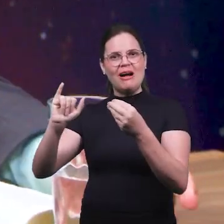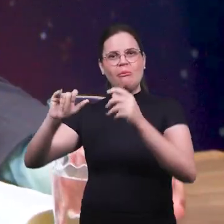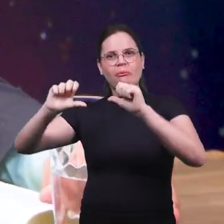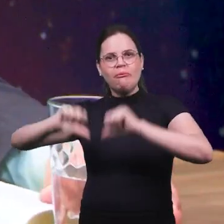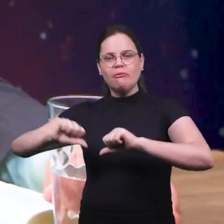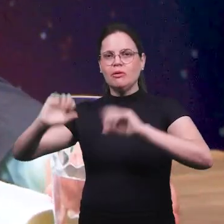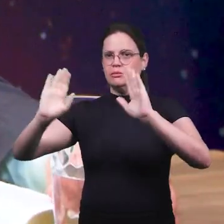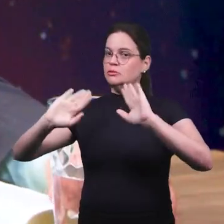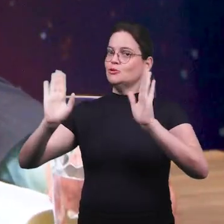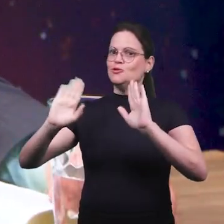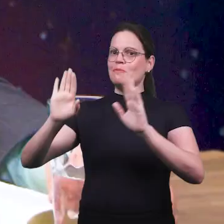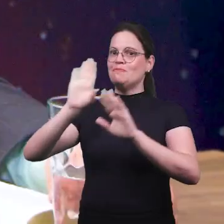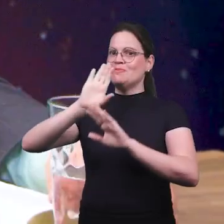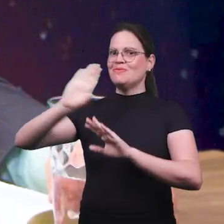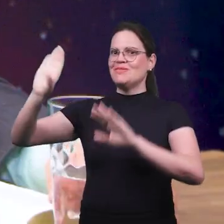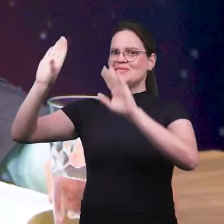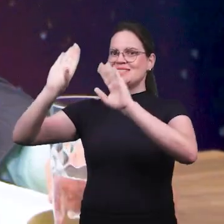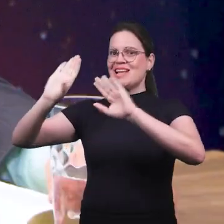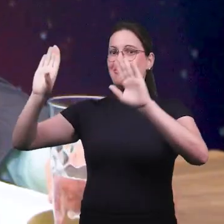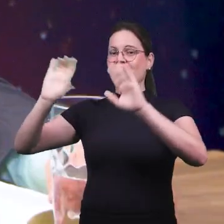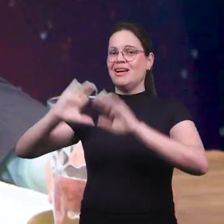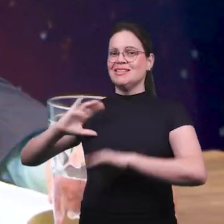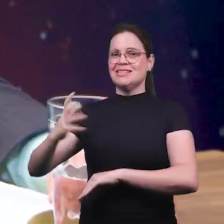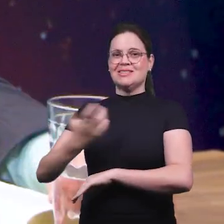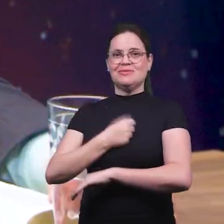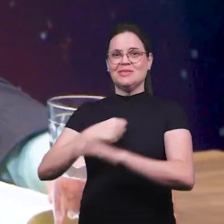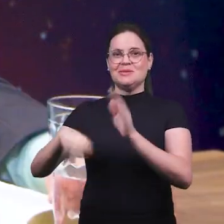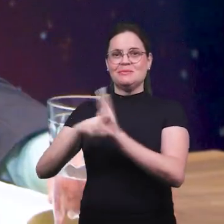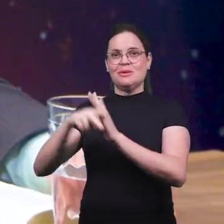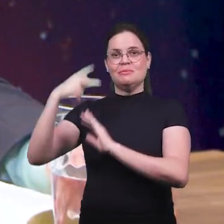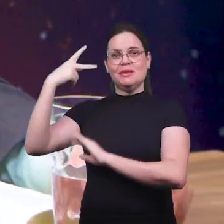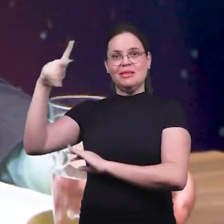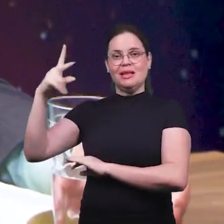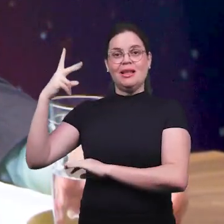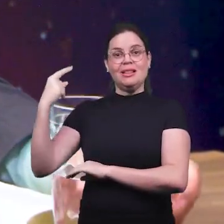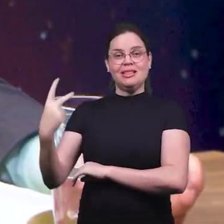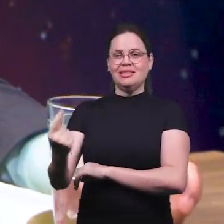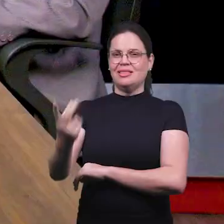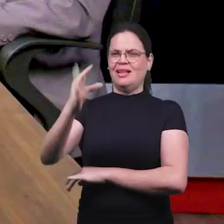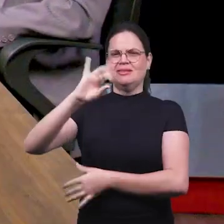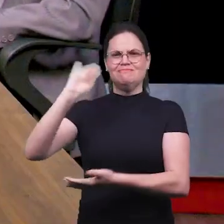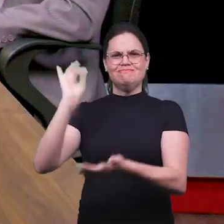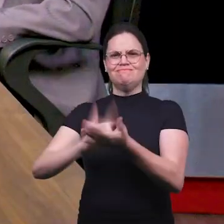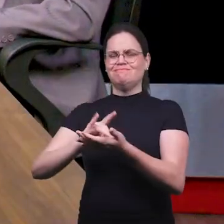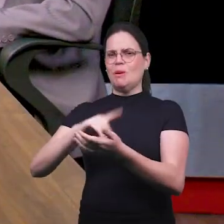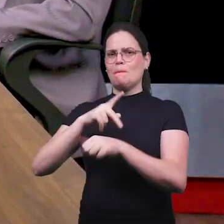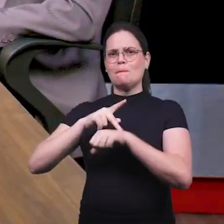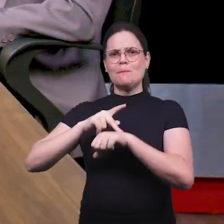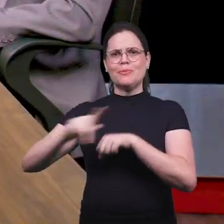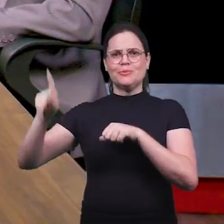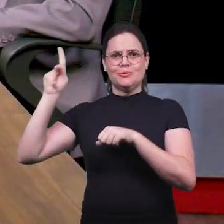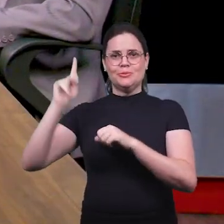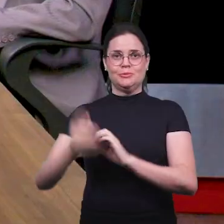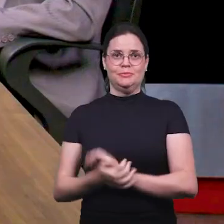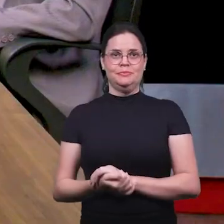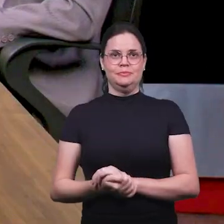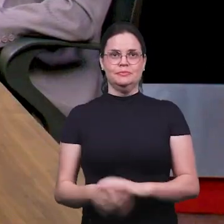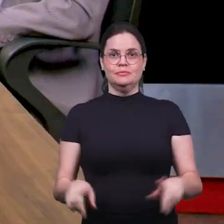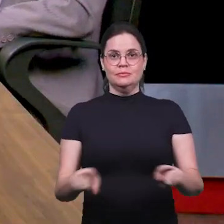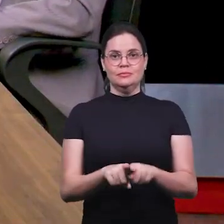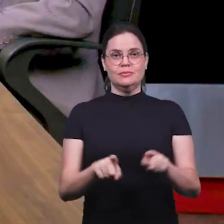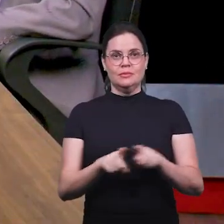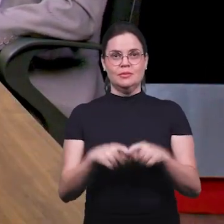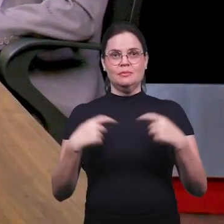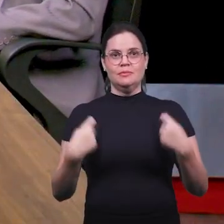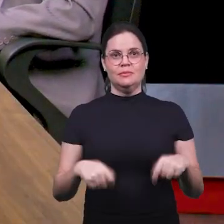se perder, porque o valor dela não está nessa vida, o valor dela está na eternidade. E aí é necessário que o testador, né, aquele